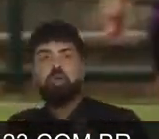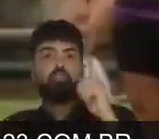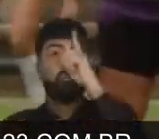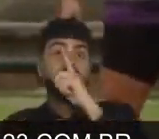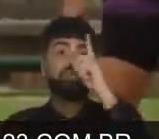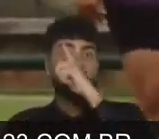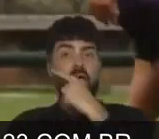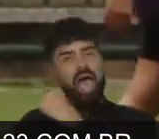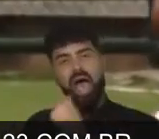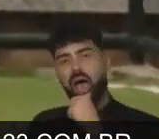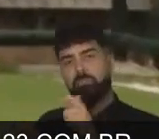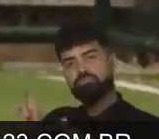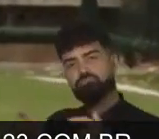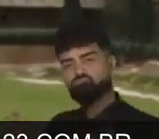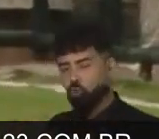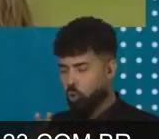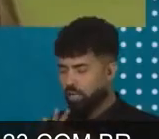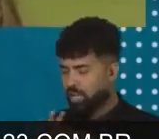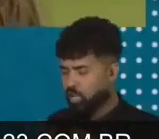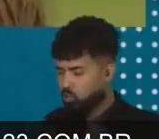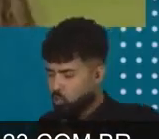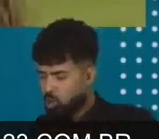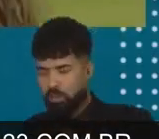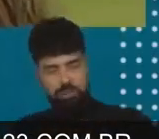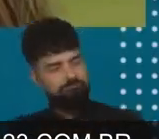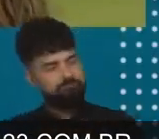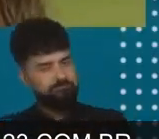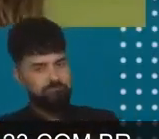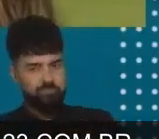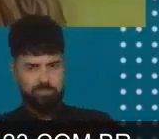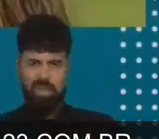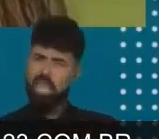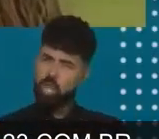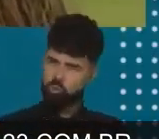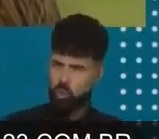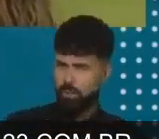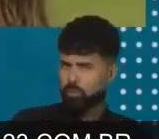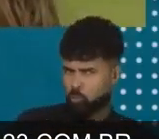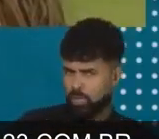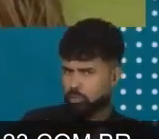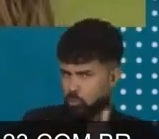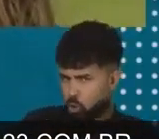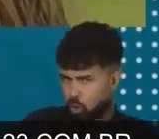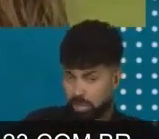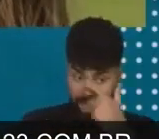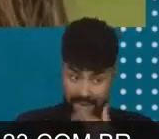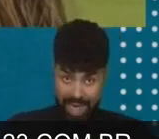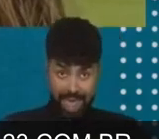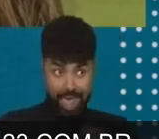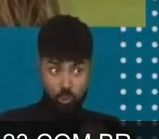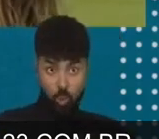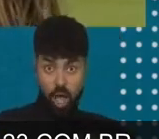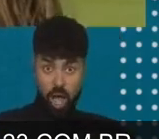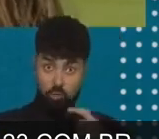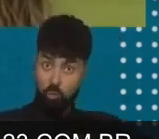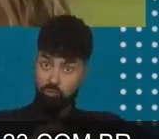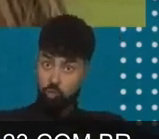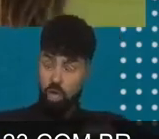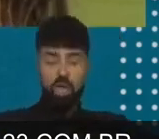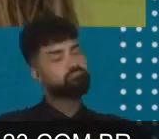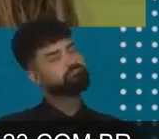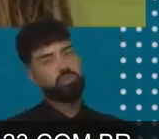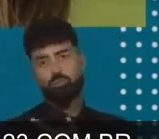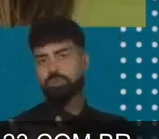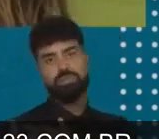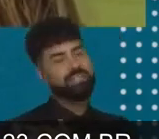praticar esporte e engajar. Eu sou apaixonada pelos esportes e acho que como educadora nós temos essa responsabilidade de integrar